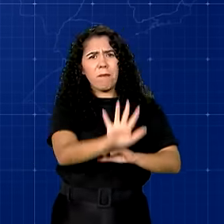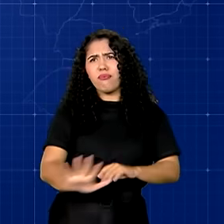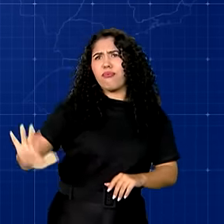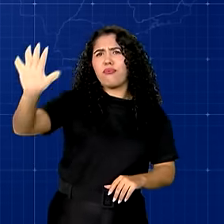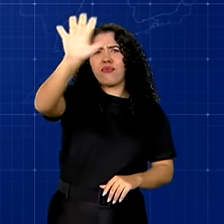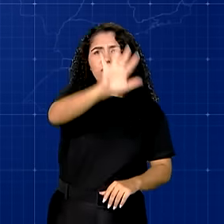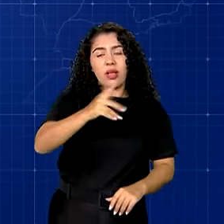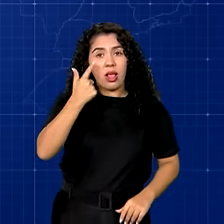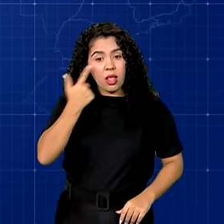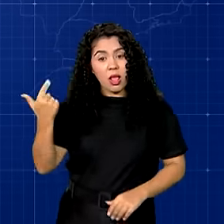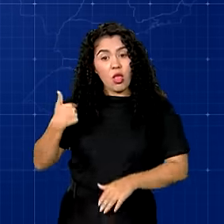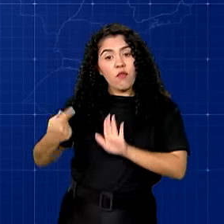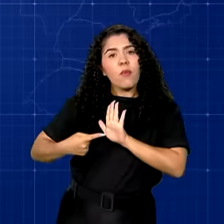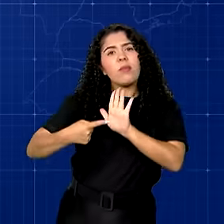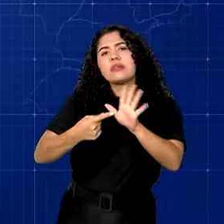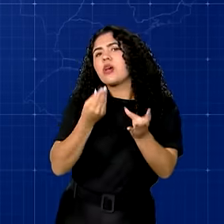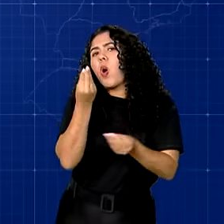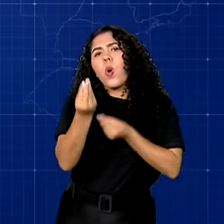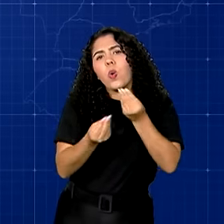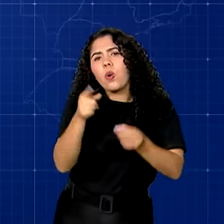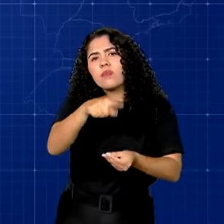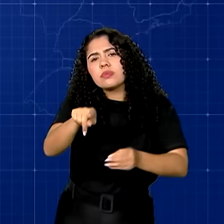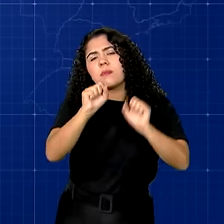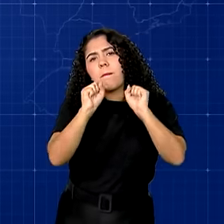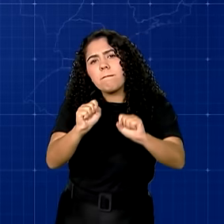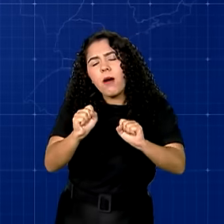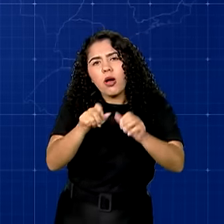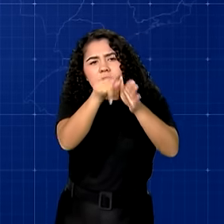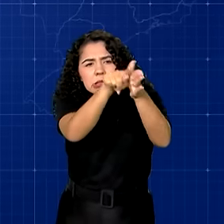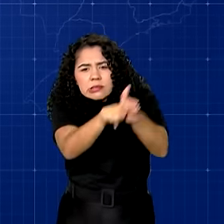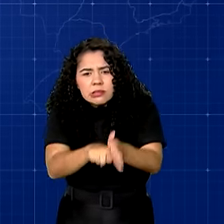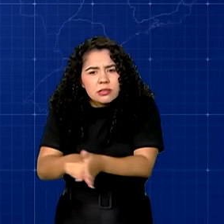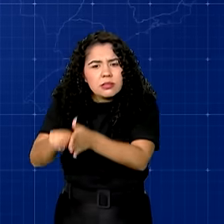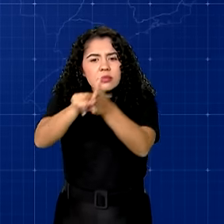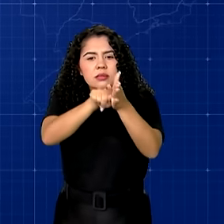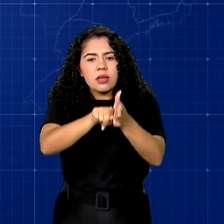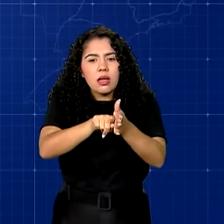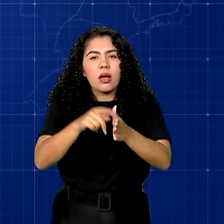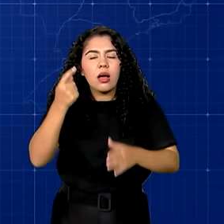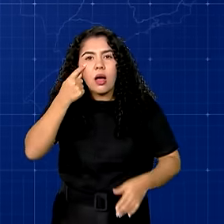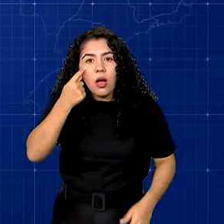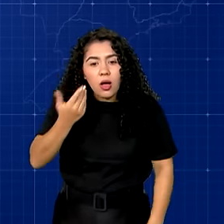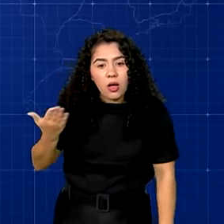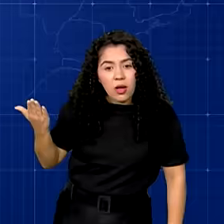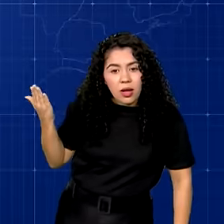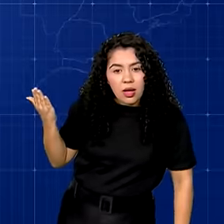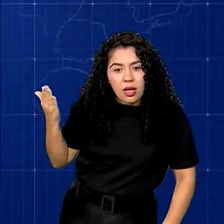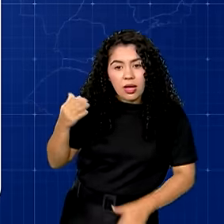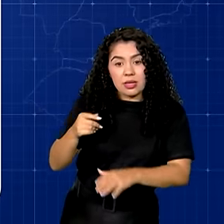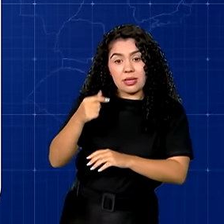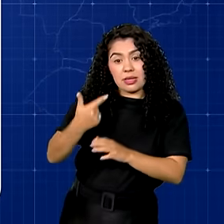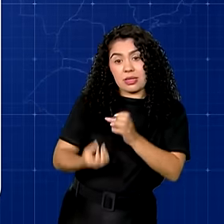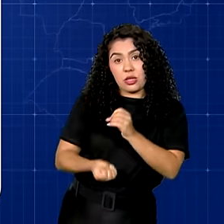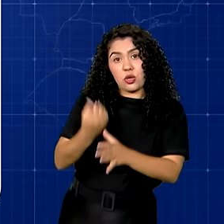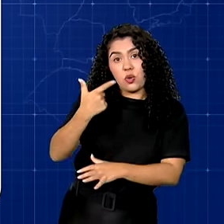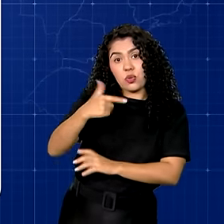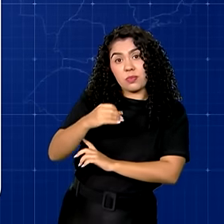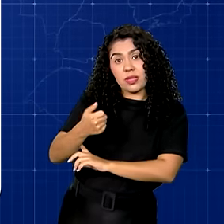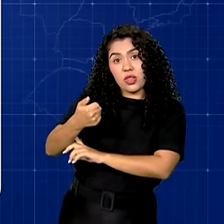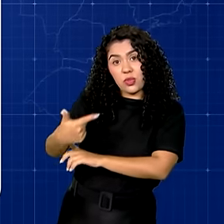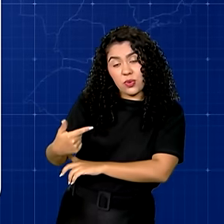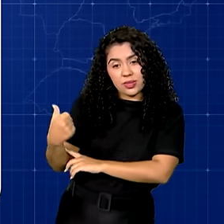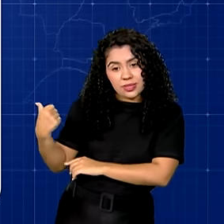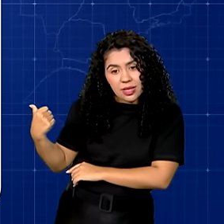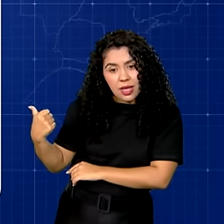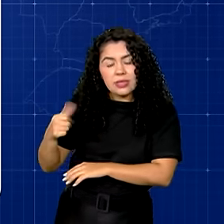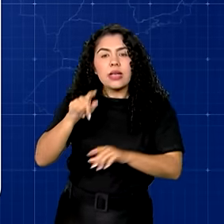vou mostrar como realizar a busca usando como exemplo um dos caçulas, Pescaria Brava, criado em 2012. Primeiro você